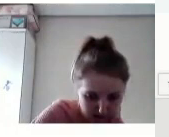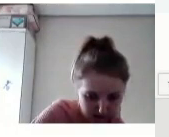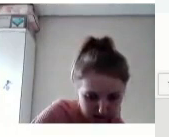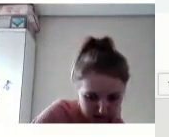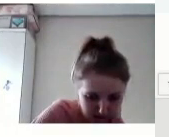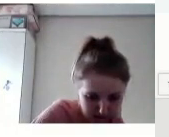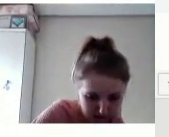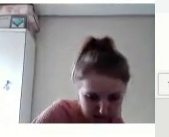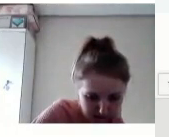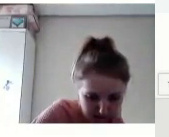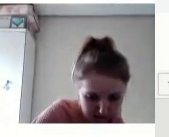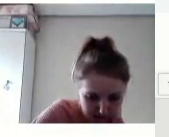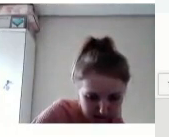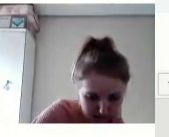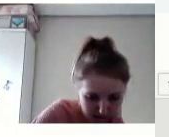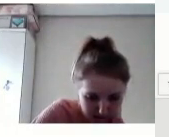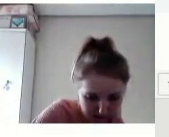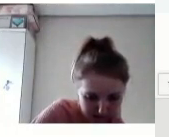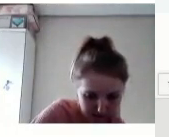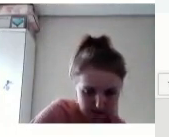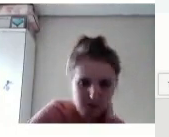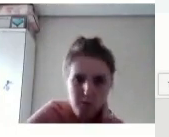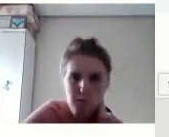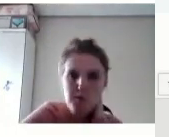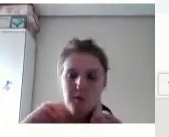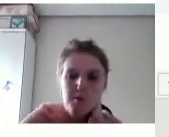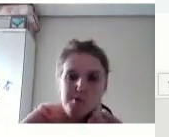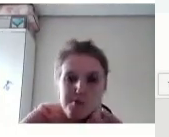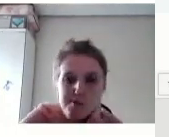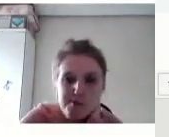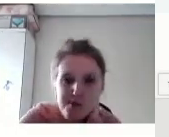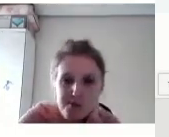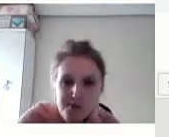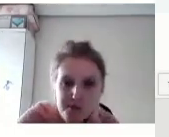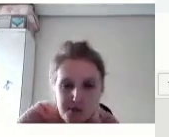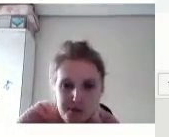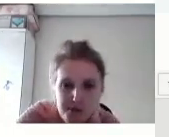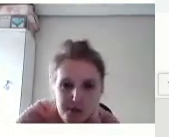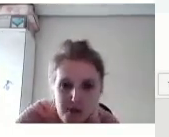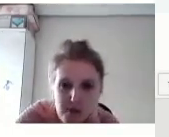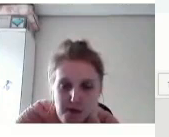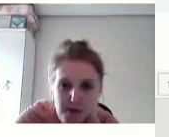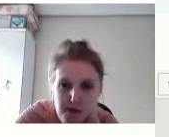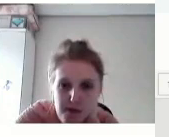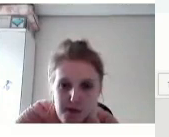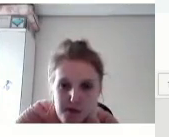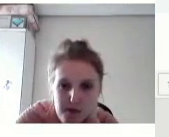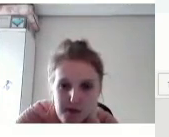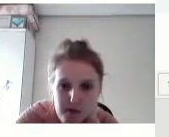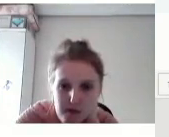né? E explicitamente do tempo. Em geral, ela depende só do momento para sistemas conservativos. Perdão, só depende apenas